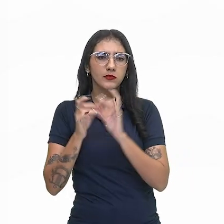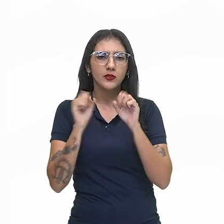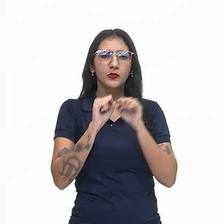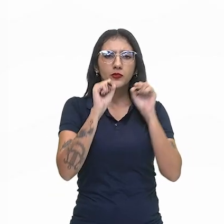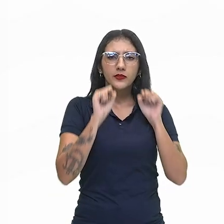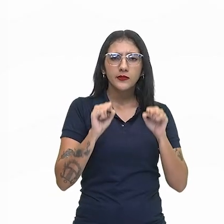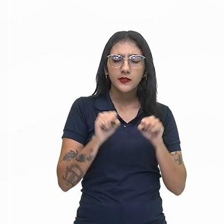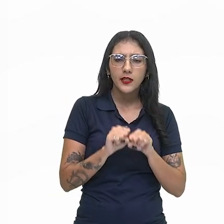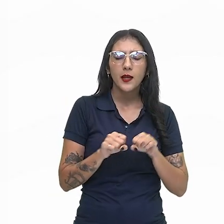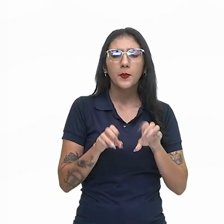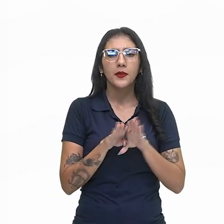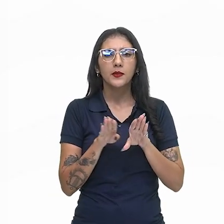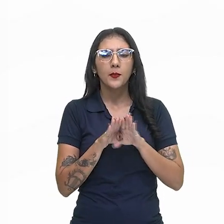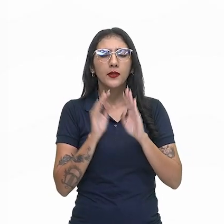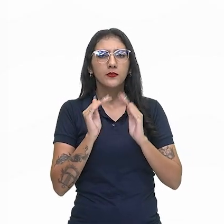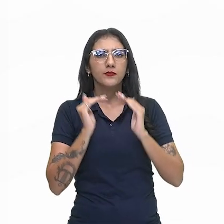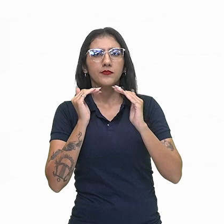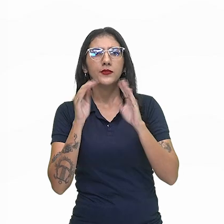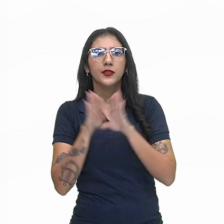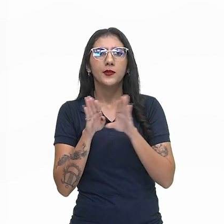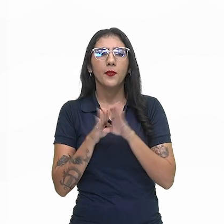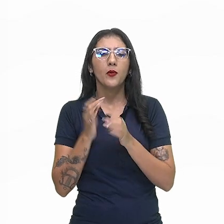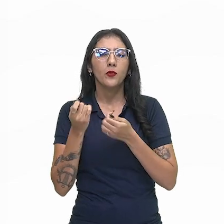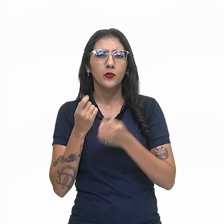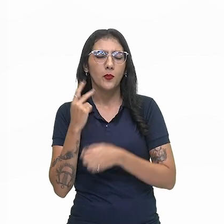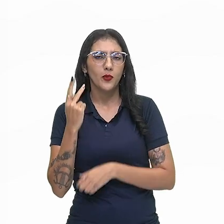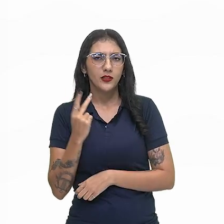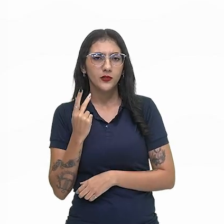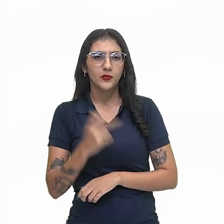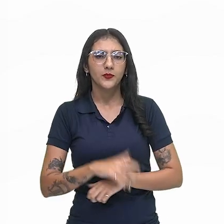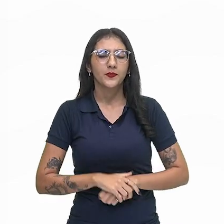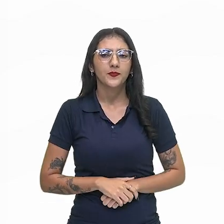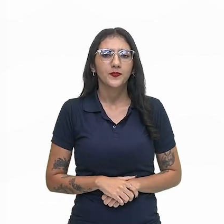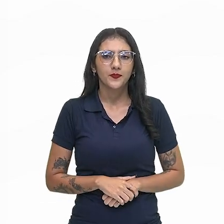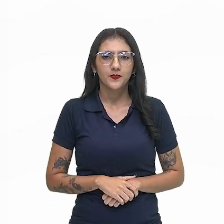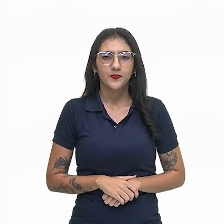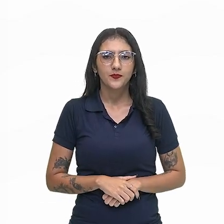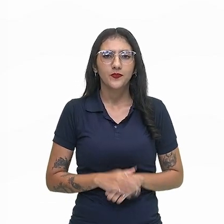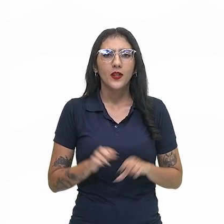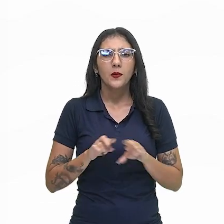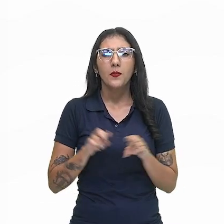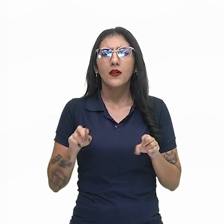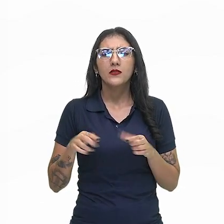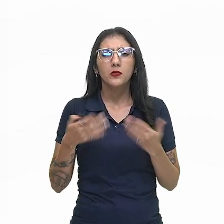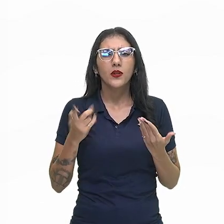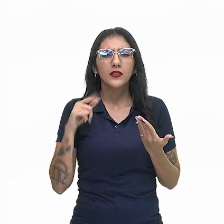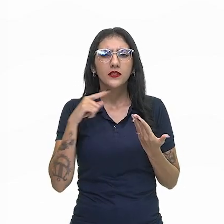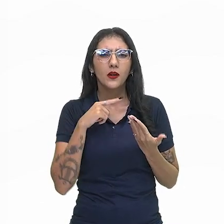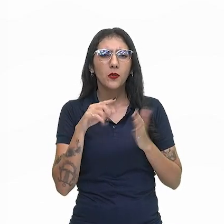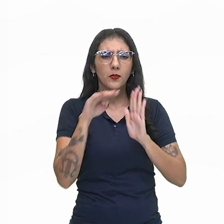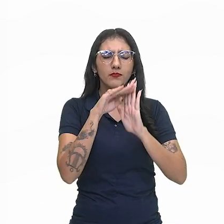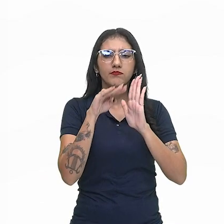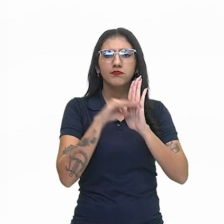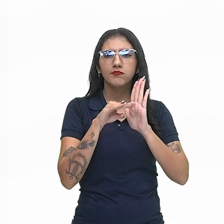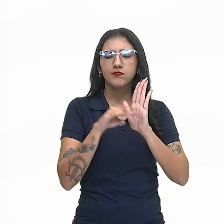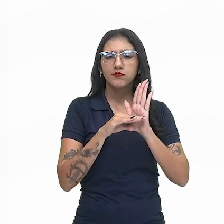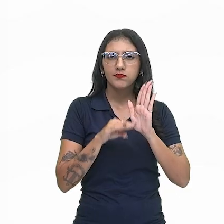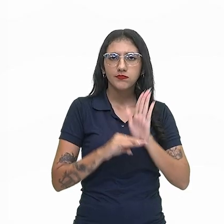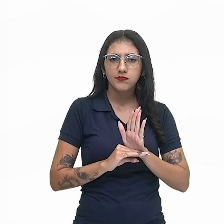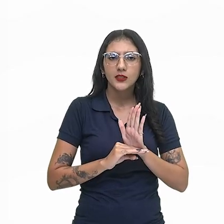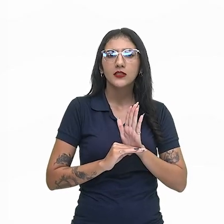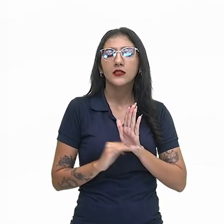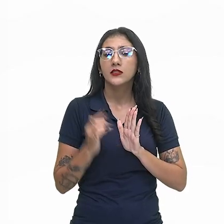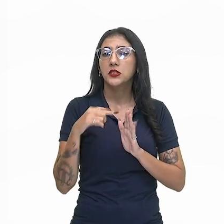governo, soberania e regime político. E quais são as classificações ou a classificação